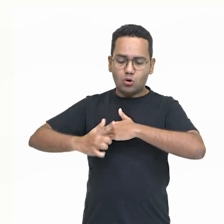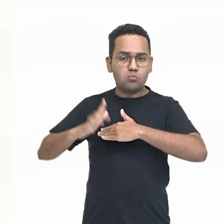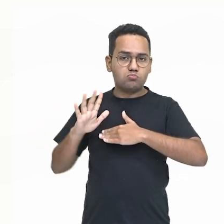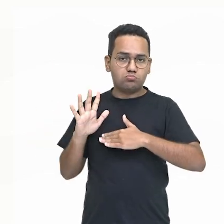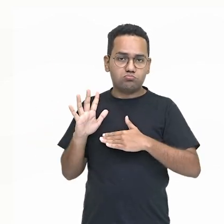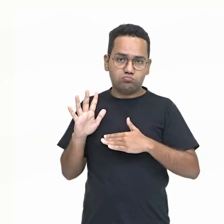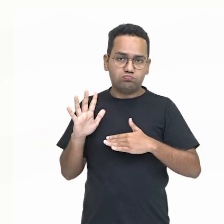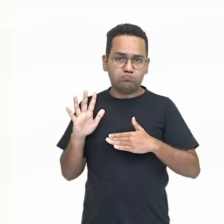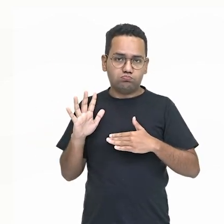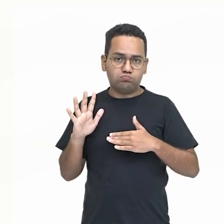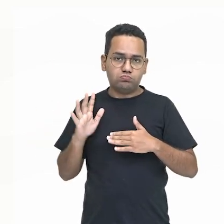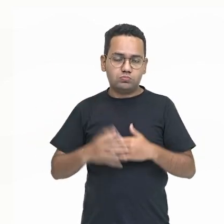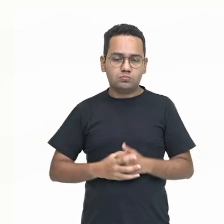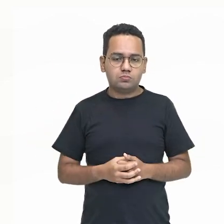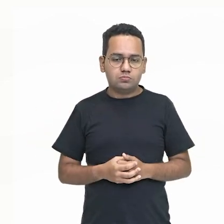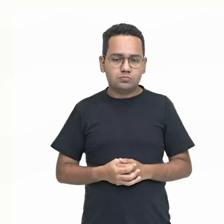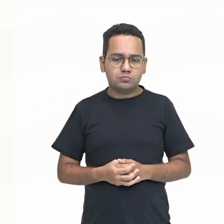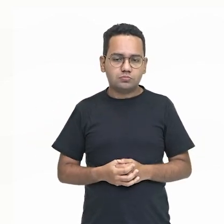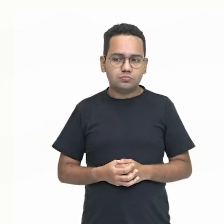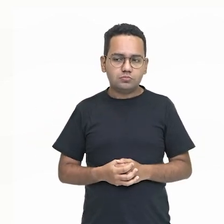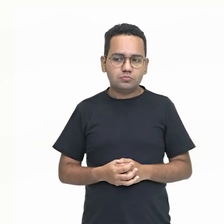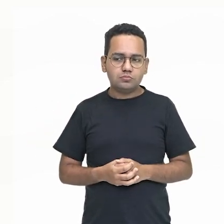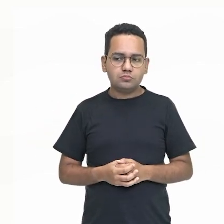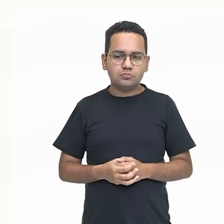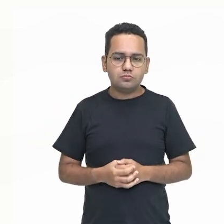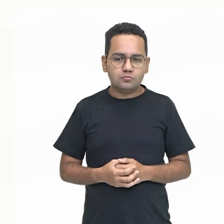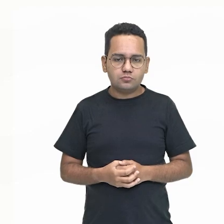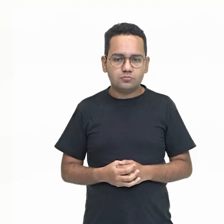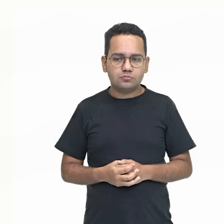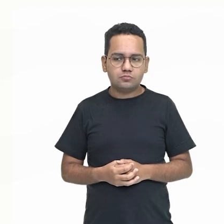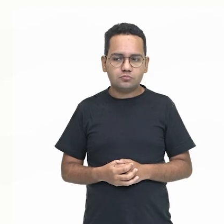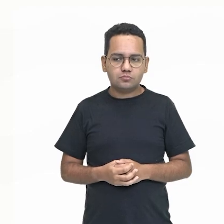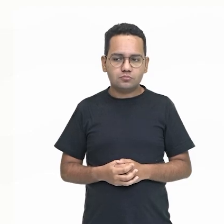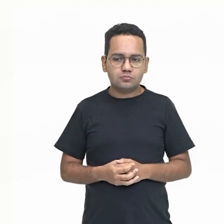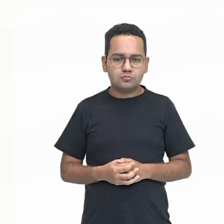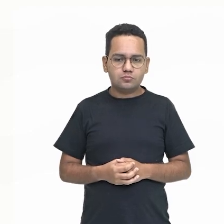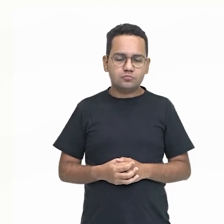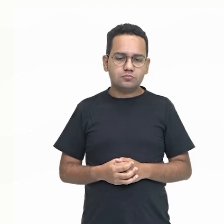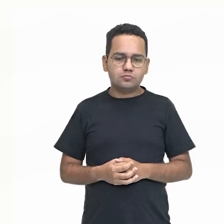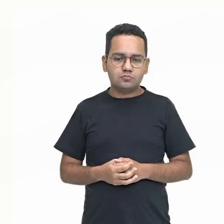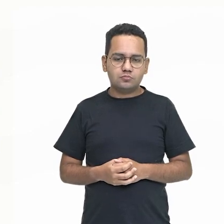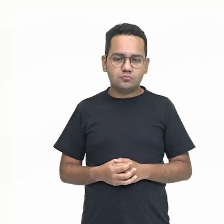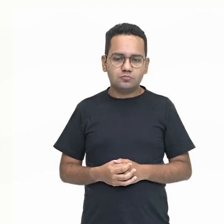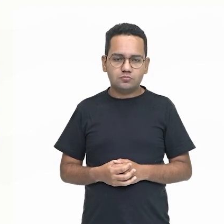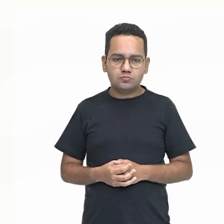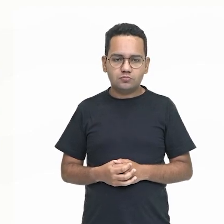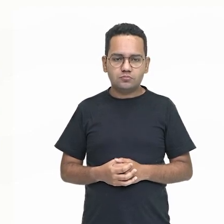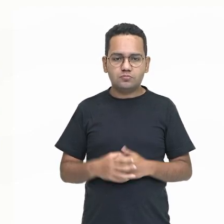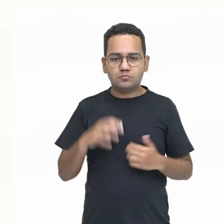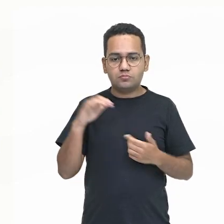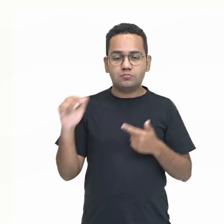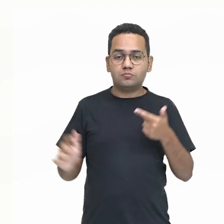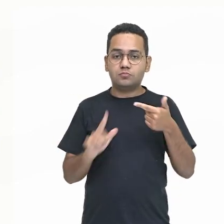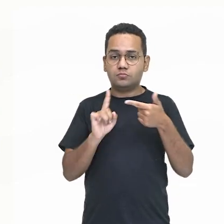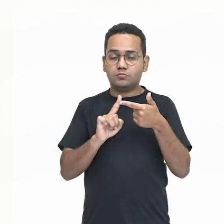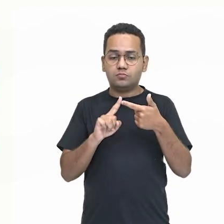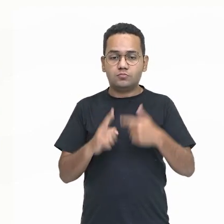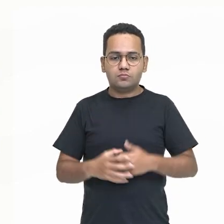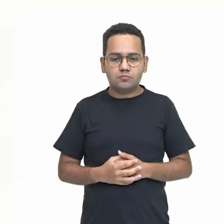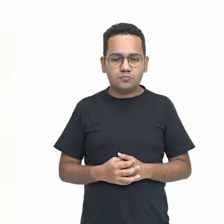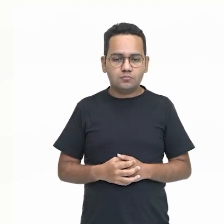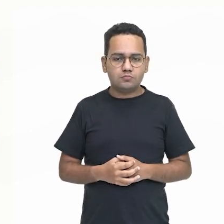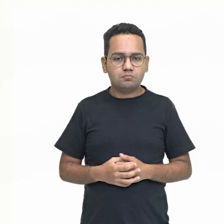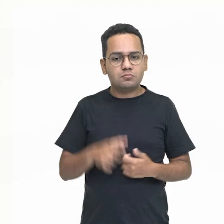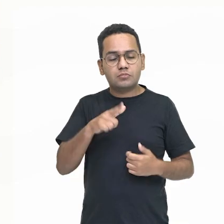são provenientes da energia luminosa do Sol, como nós temos aqui. Ser uma